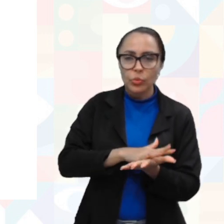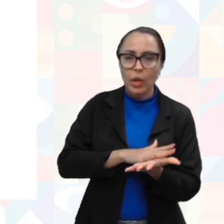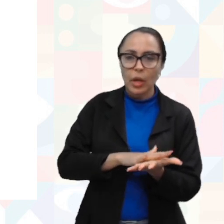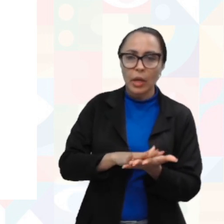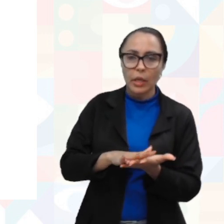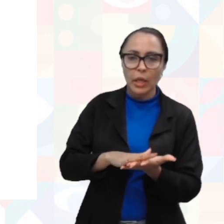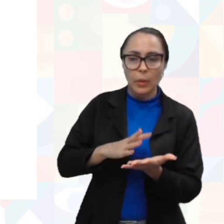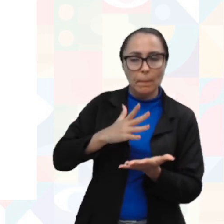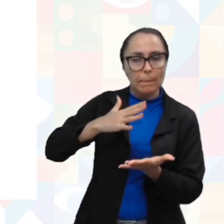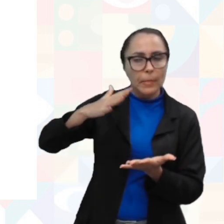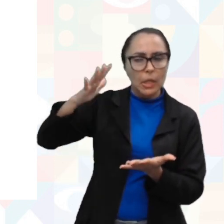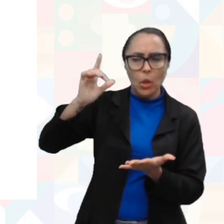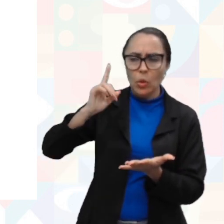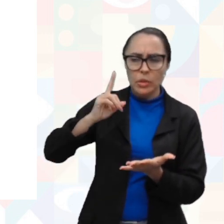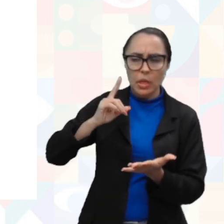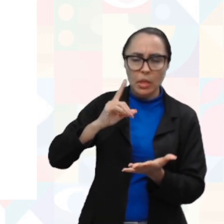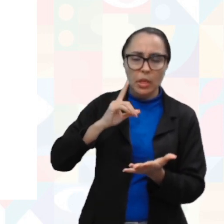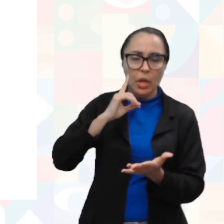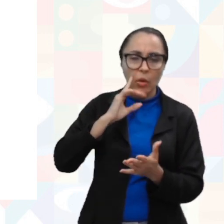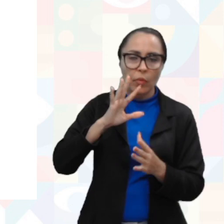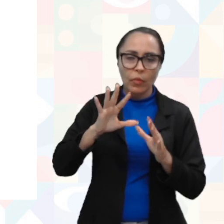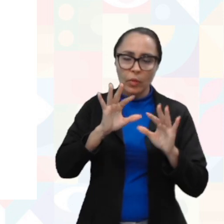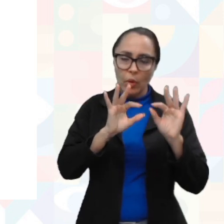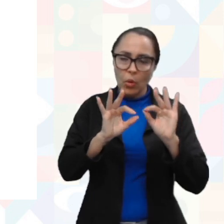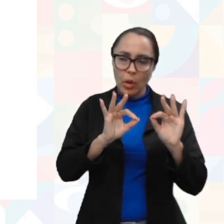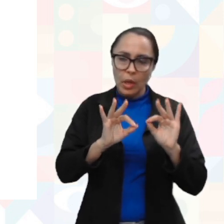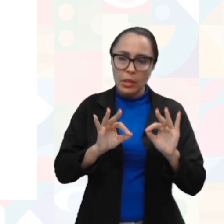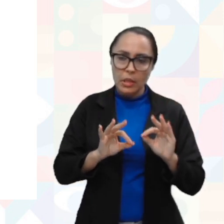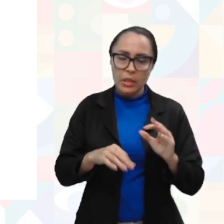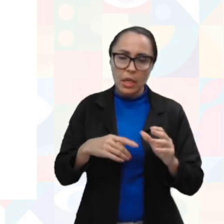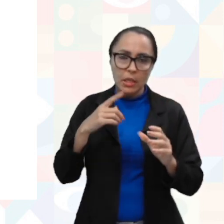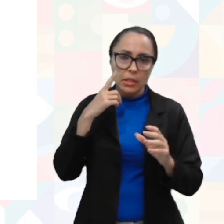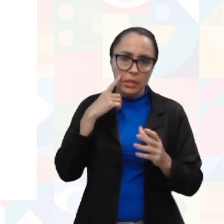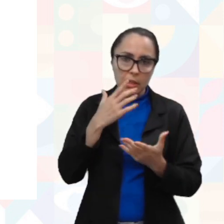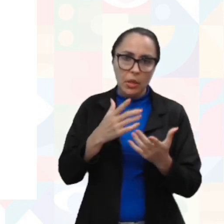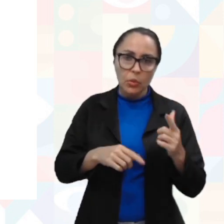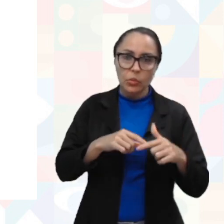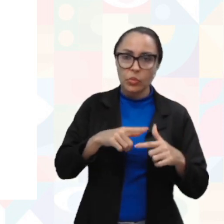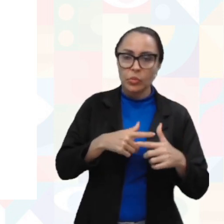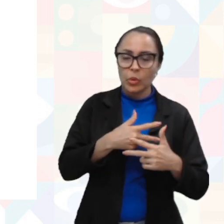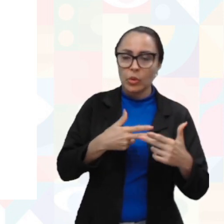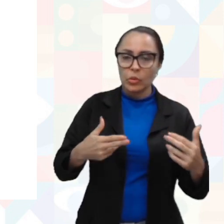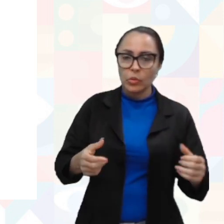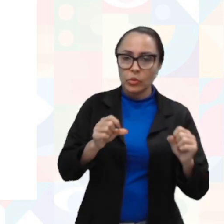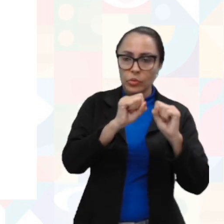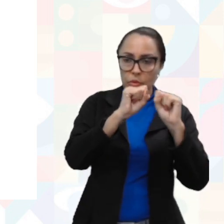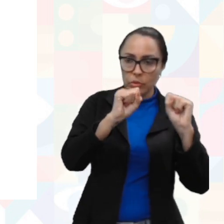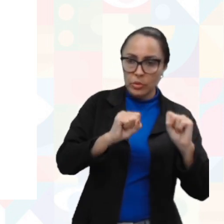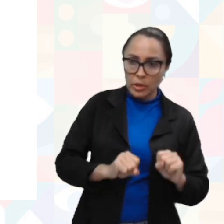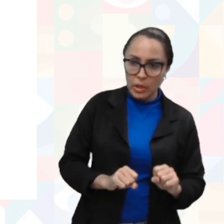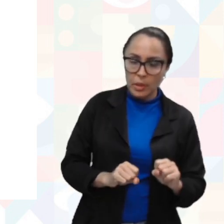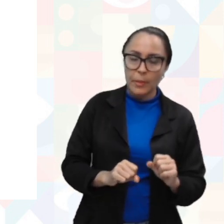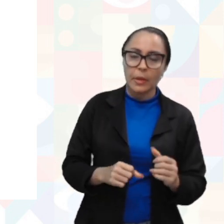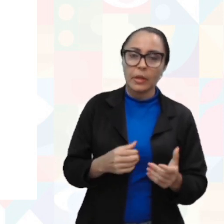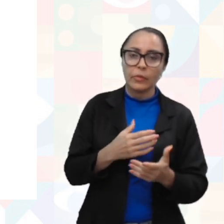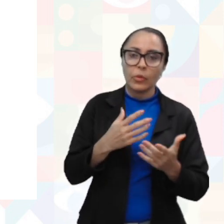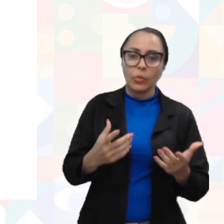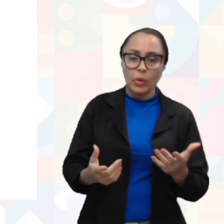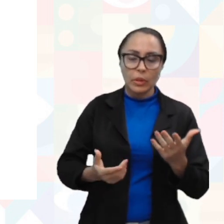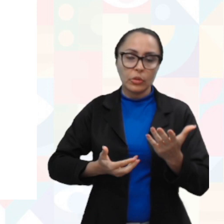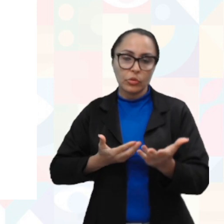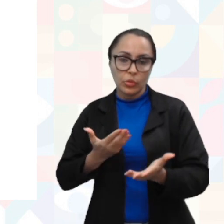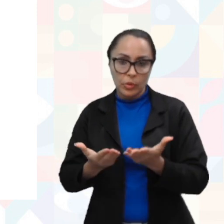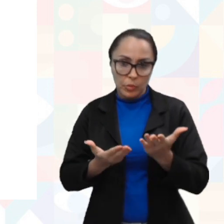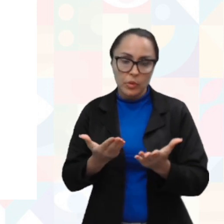brilhosa, chamativa, formas geométricas, produtos ajustáveis, sistemas modulares, foi uma das contribuições,